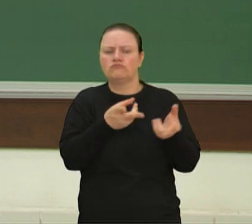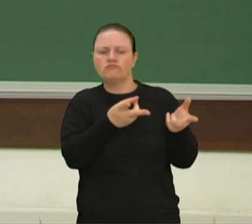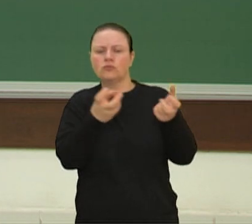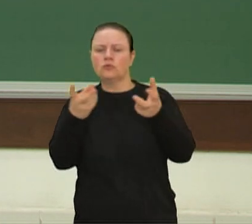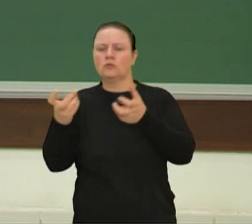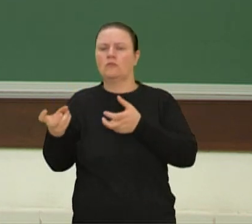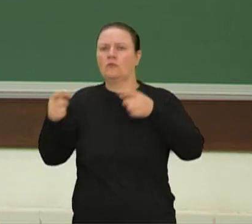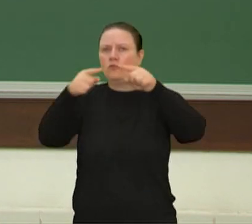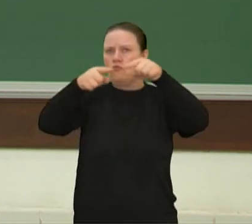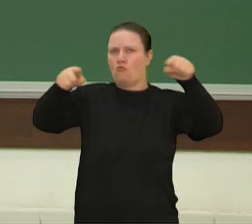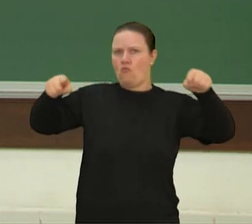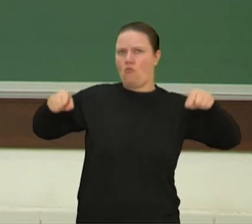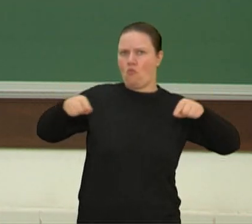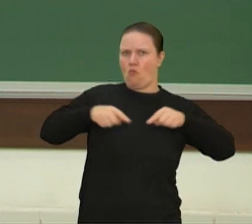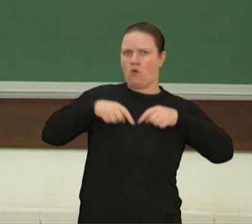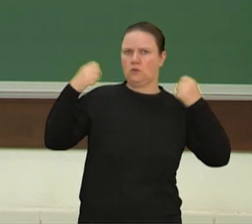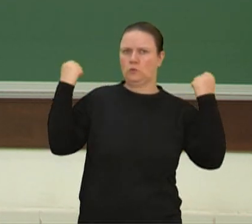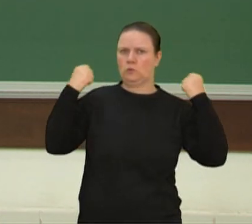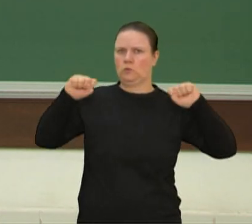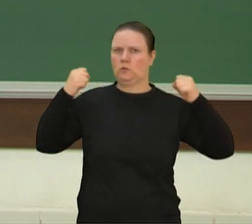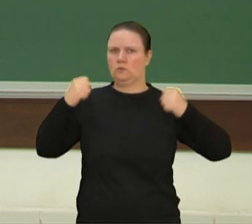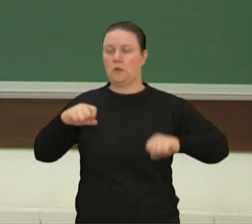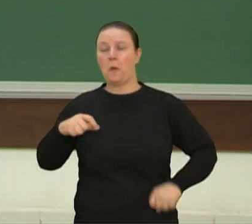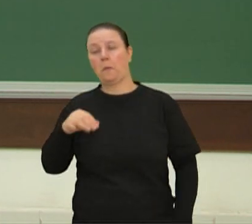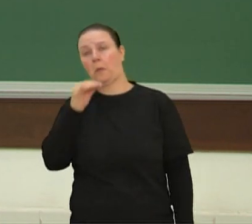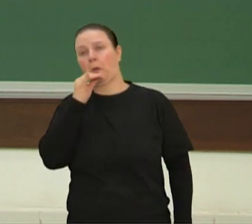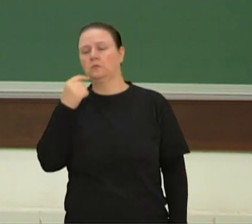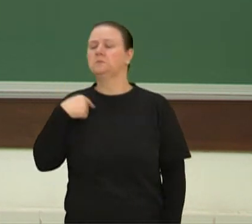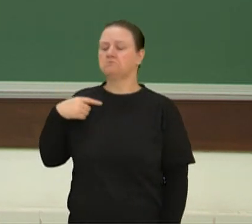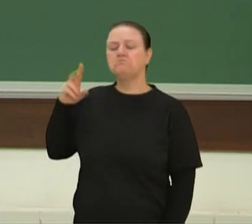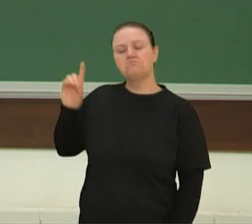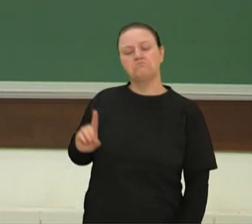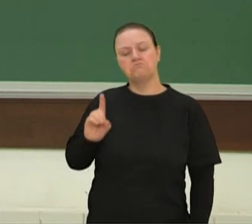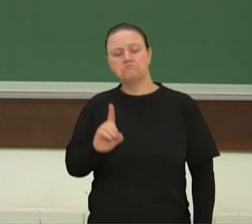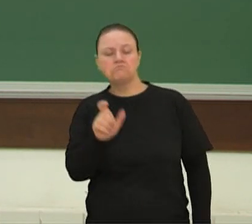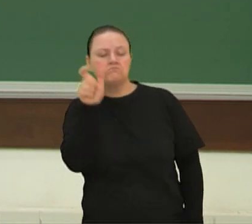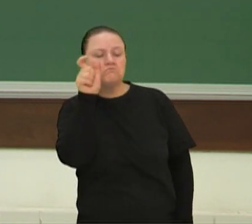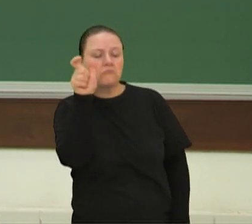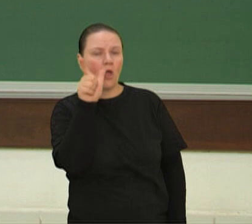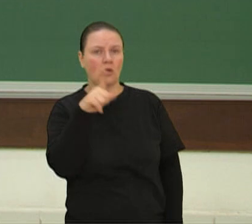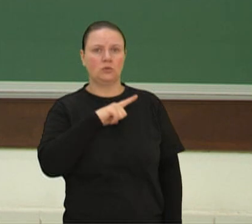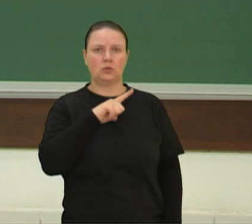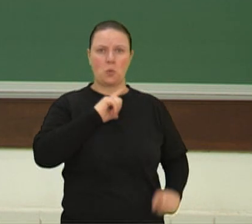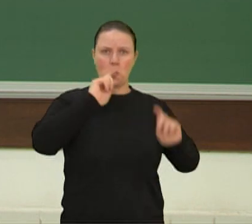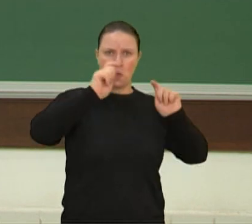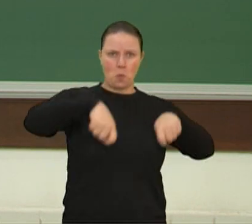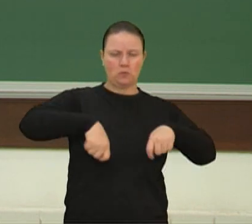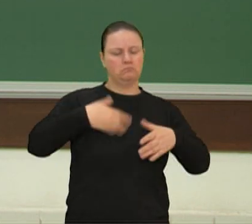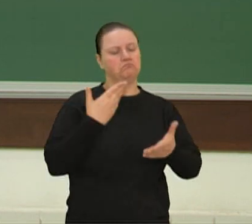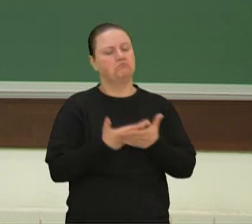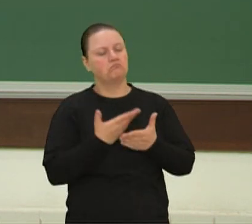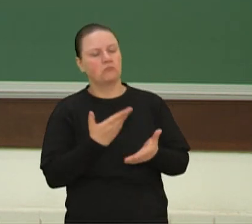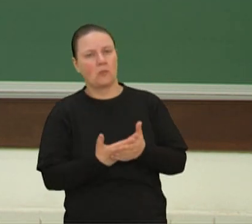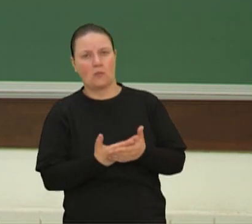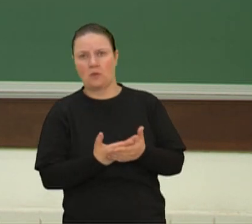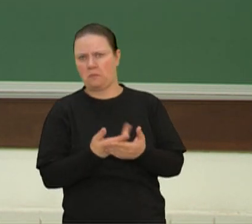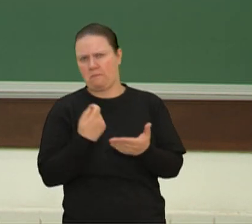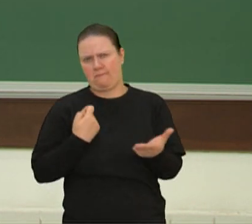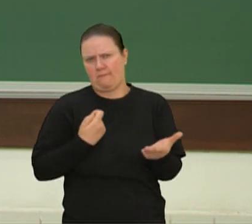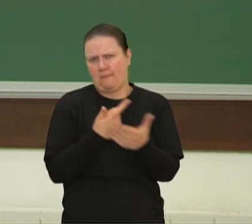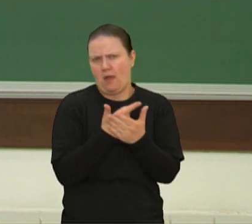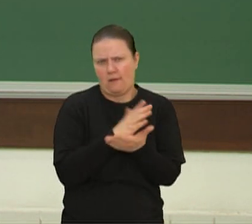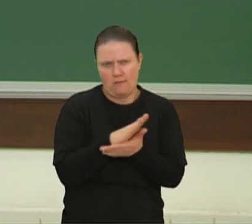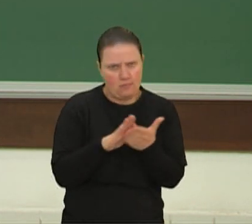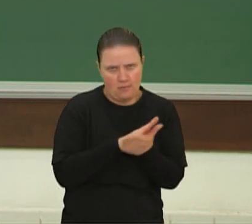muitas vezes uma aula experimental. Então, eu tenho interesse em uma determinada atividade e é possível que eu faça uma aula sem precisar pagar para ver